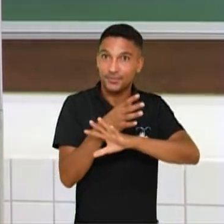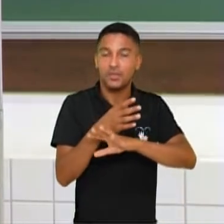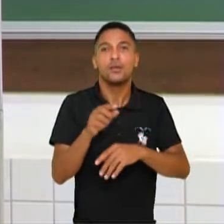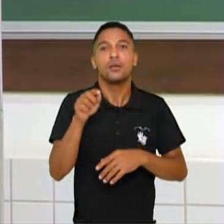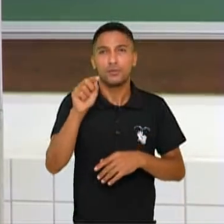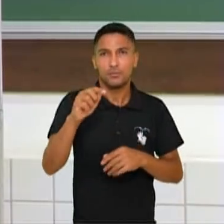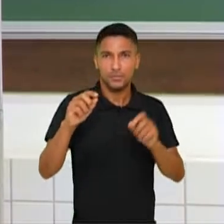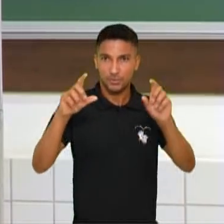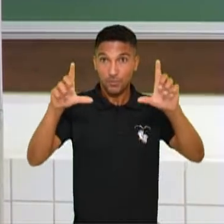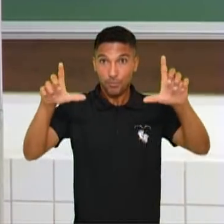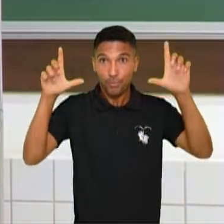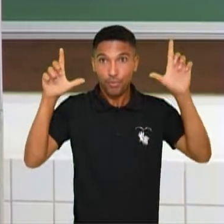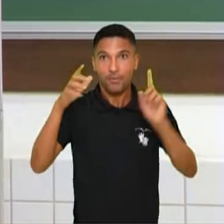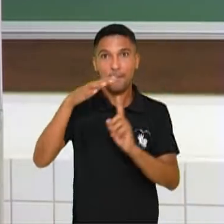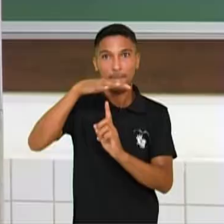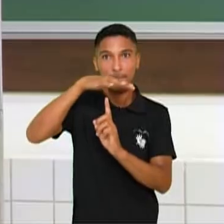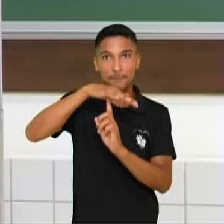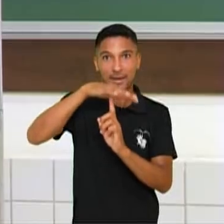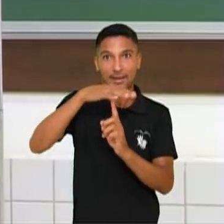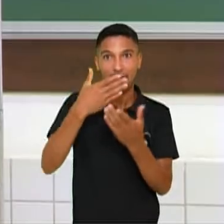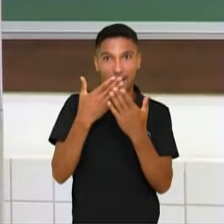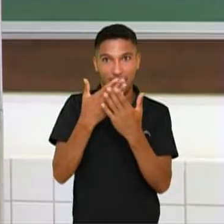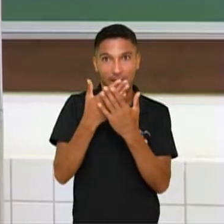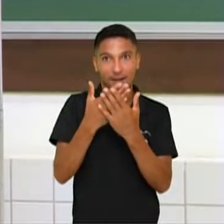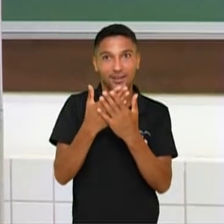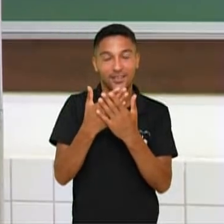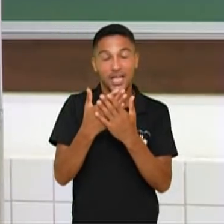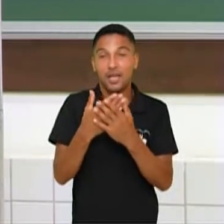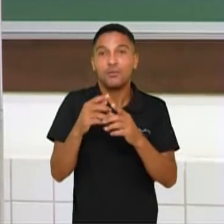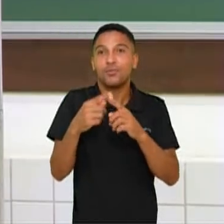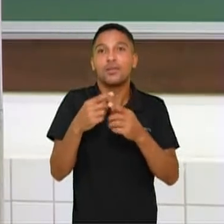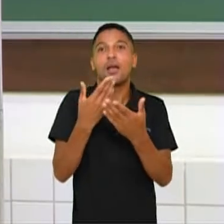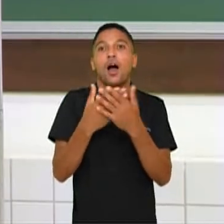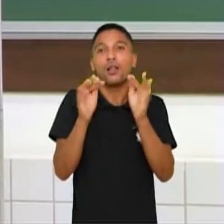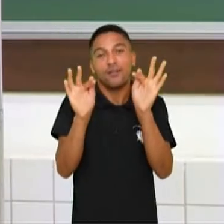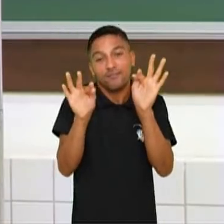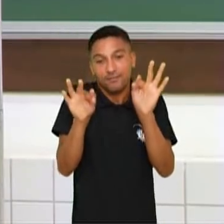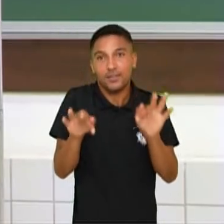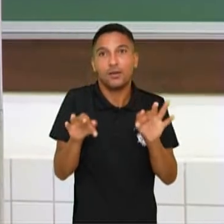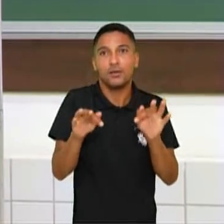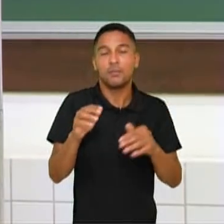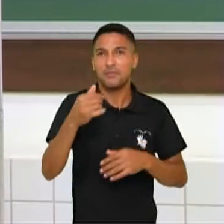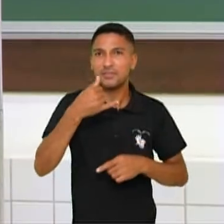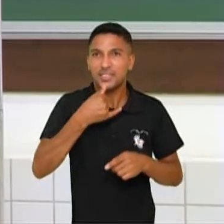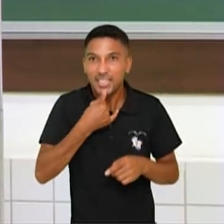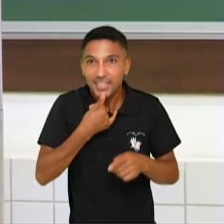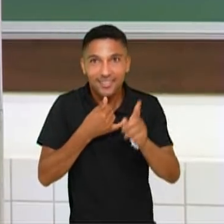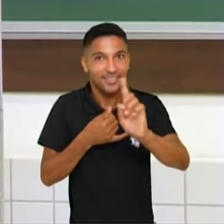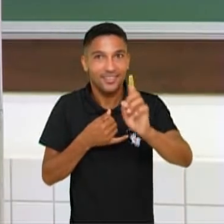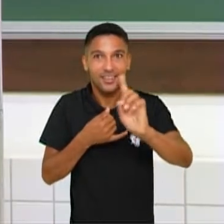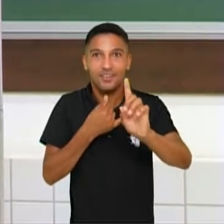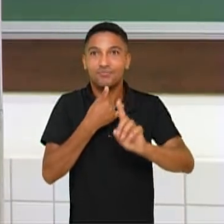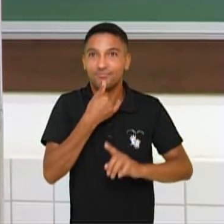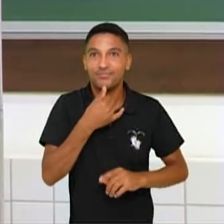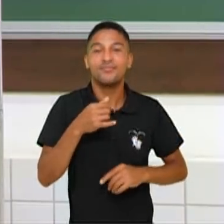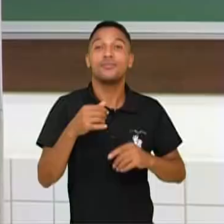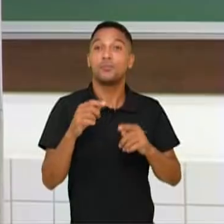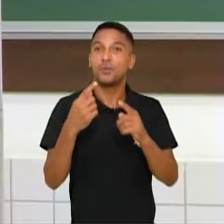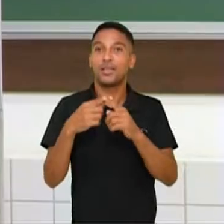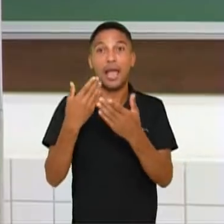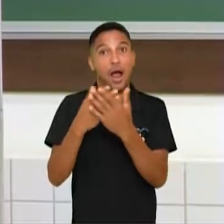aula. Então, o que a gente aprendeu hoje? Formatos dos ossos. Tem 4 classificações, lembra?